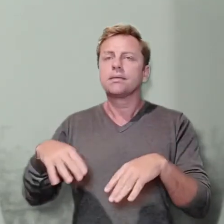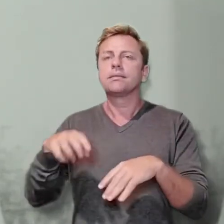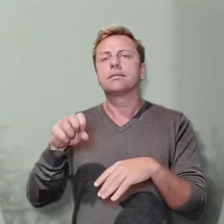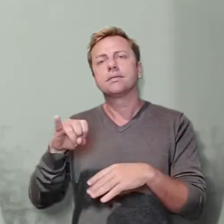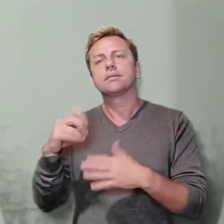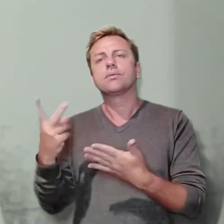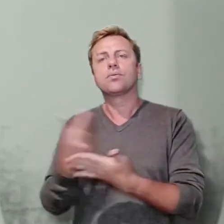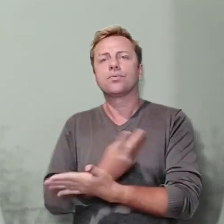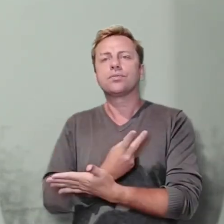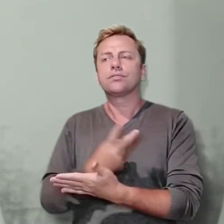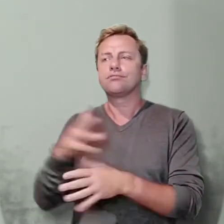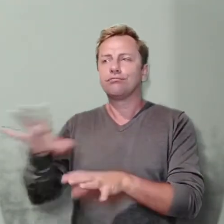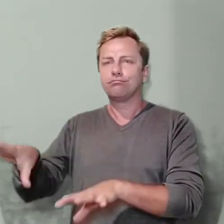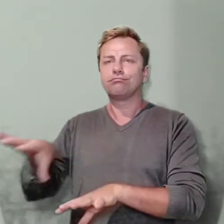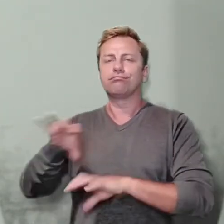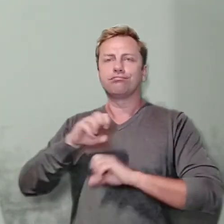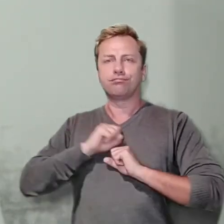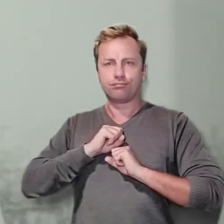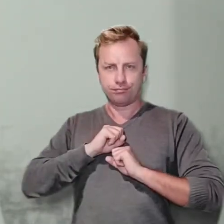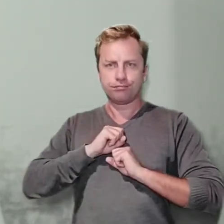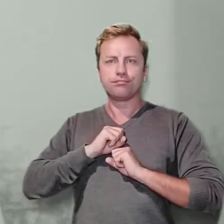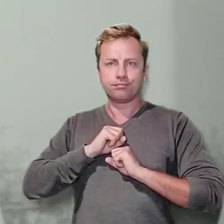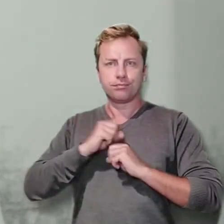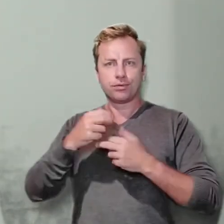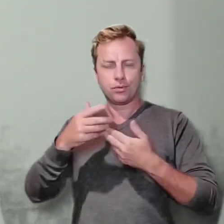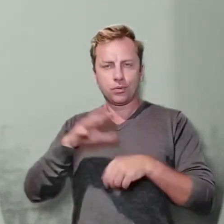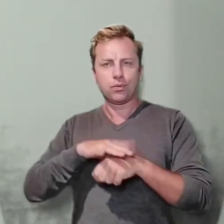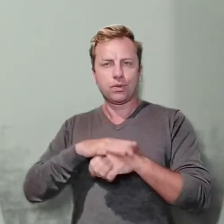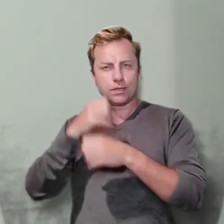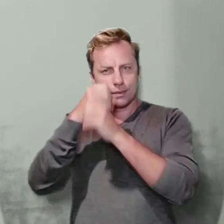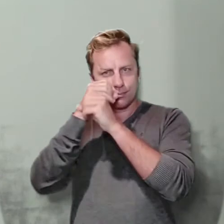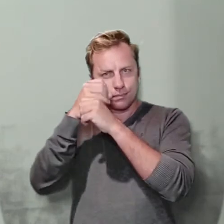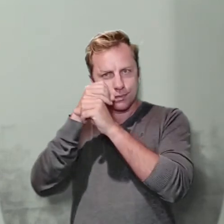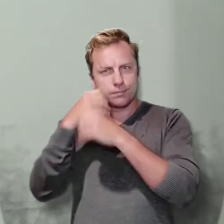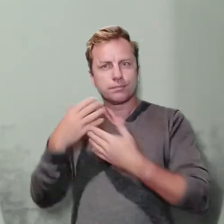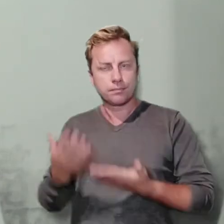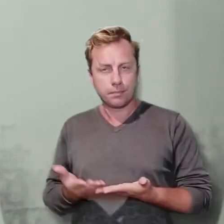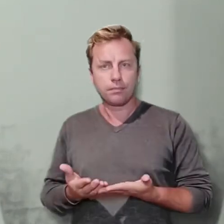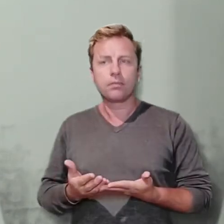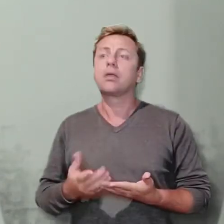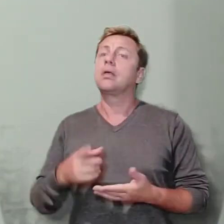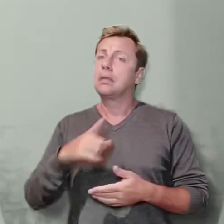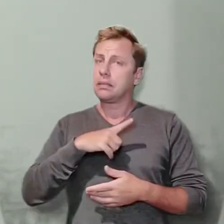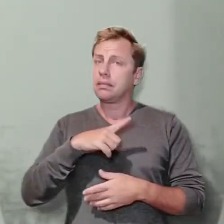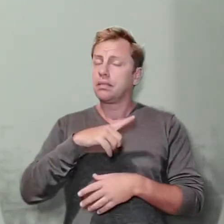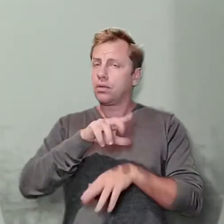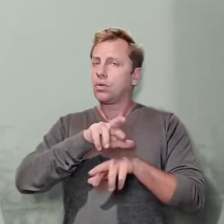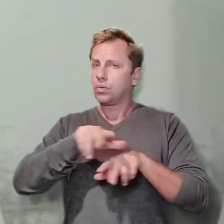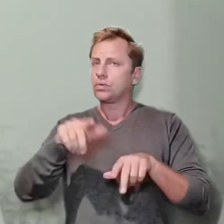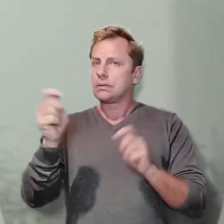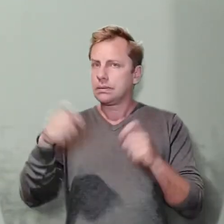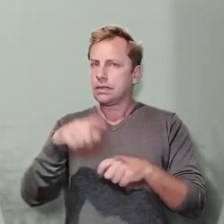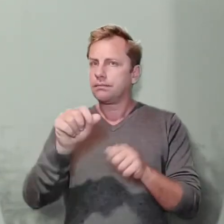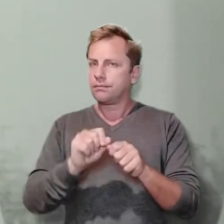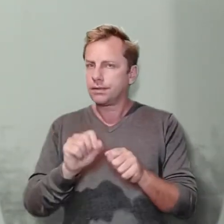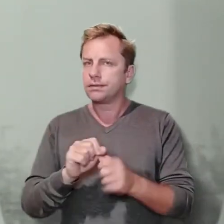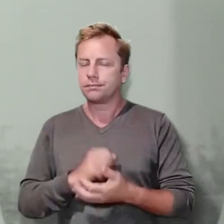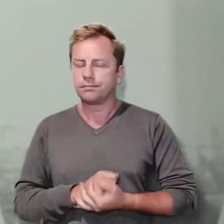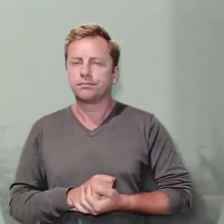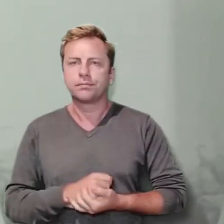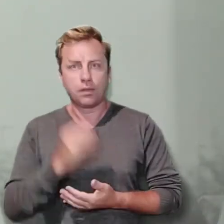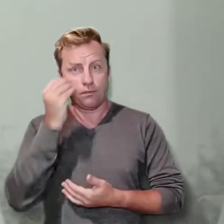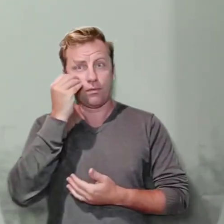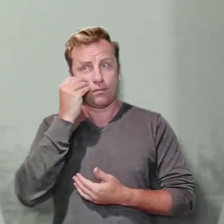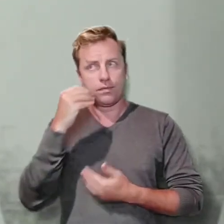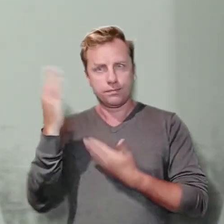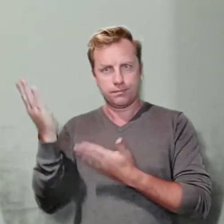eficiente numa situação de infecção microbiana? Há algumas coisas que você pode fazer.